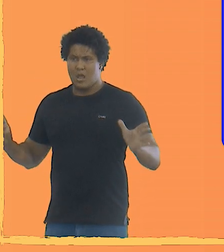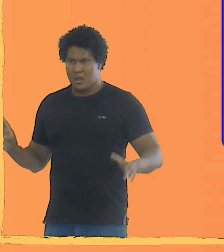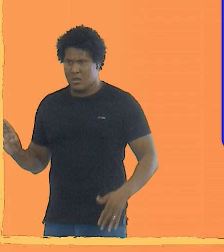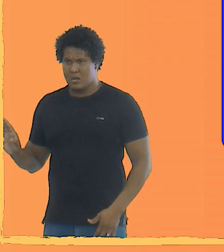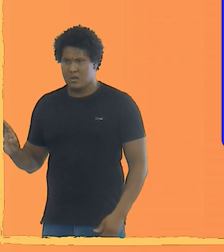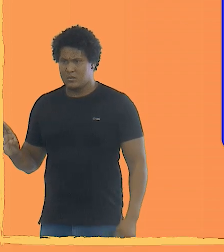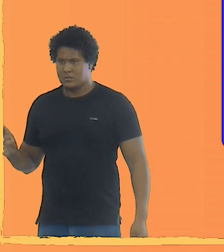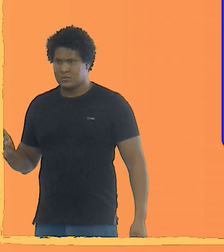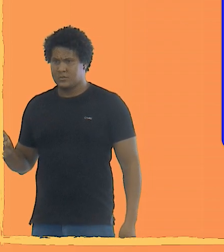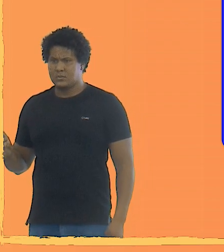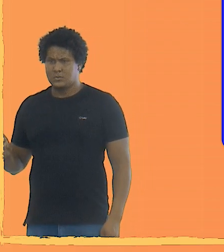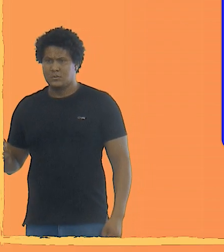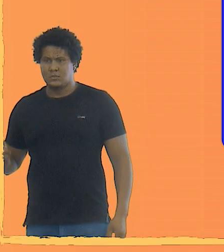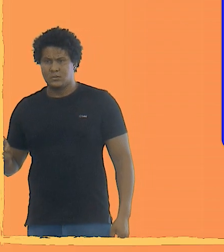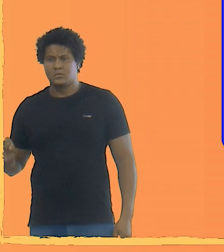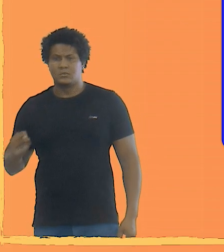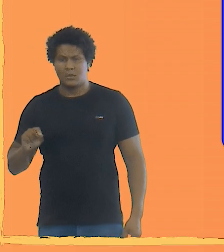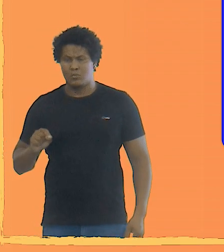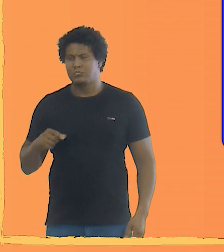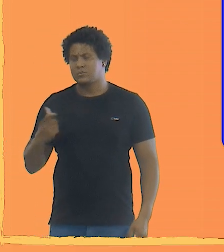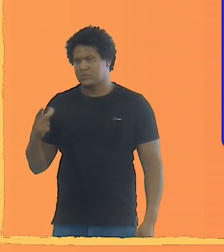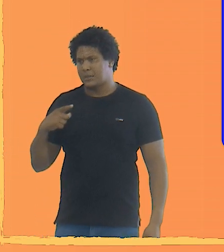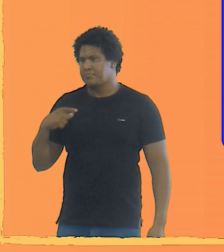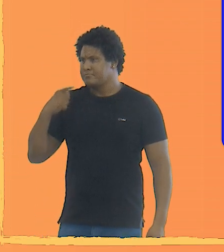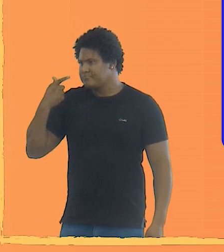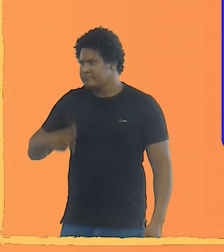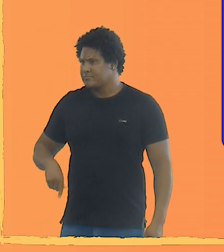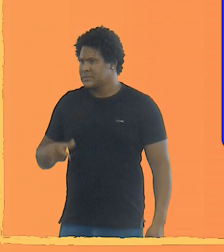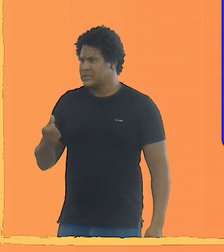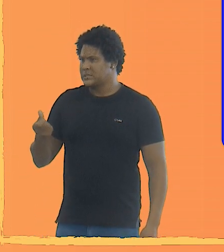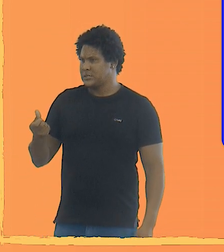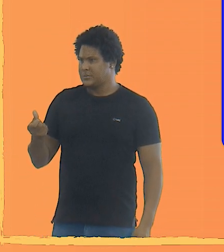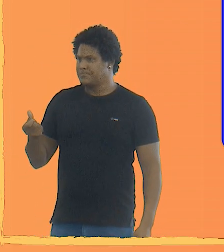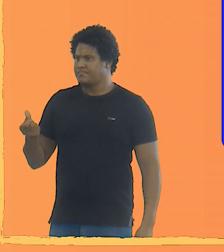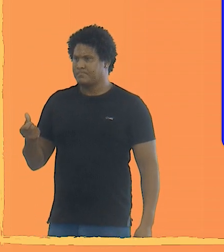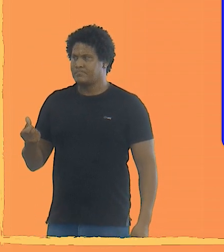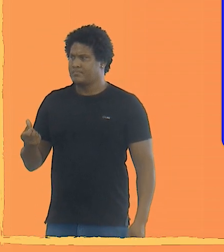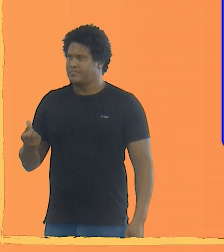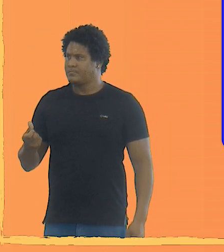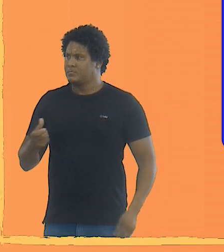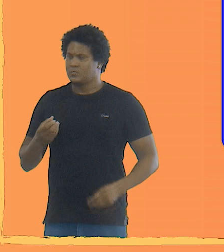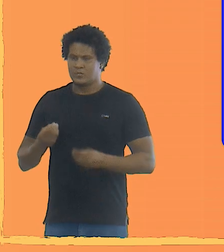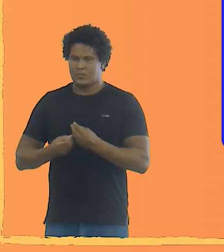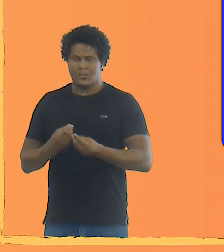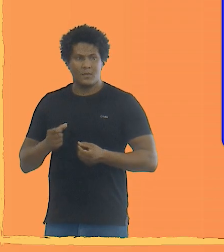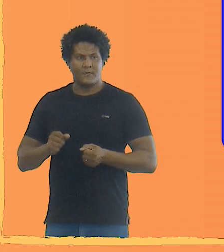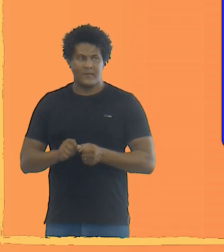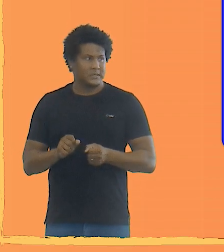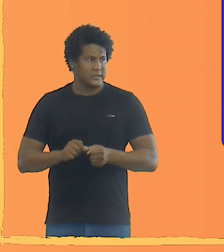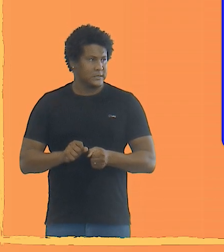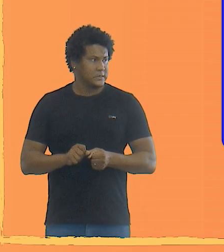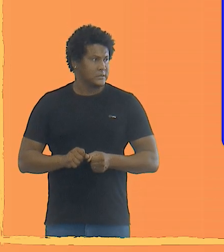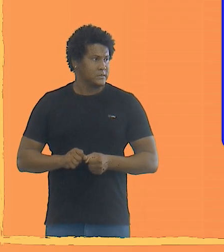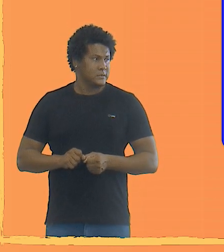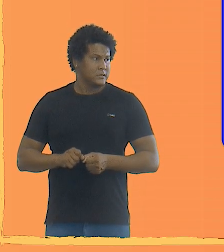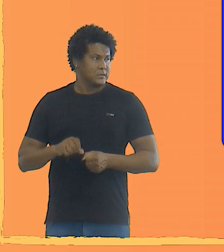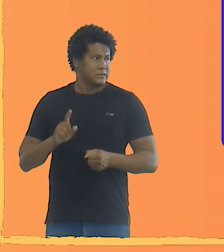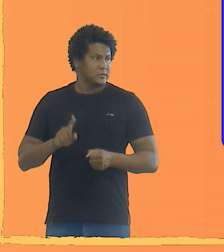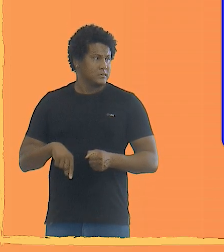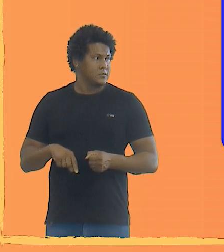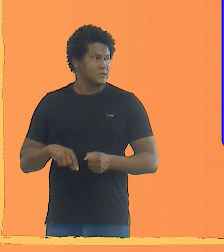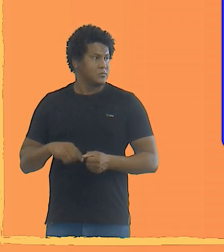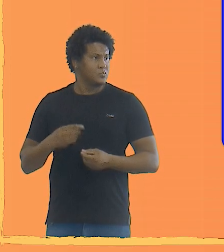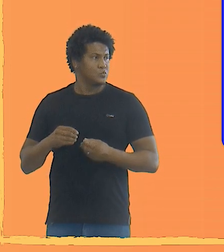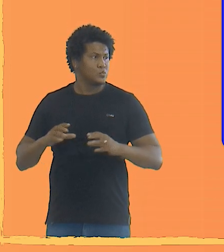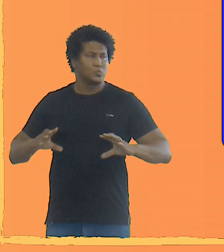mais 6 possibilidades. Tudo bem? E aí o que é que a gente vai fazer? A gente vai ter que juntar todos os